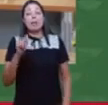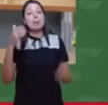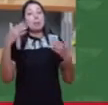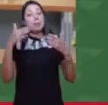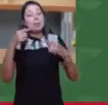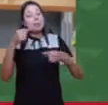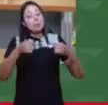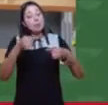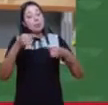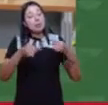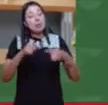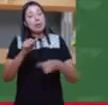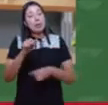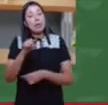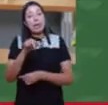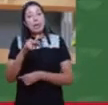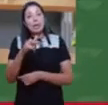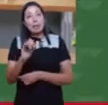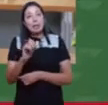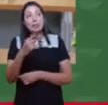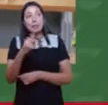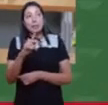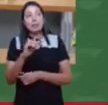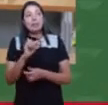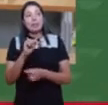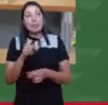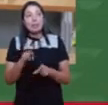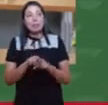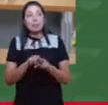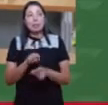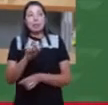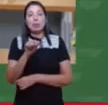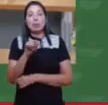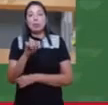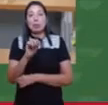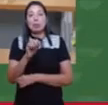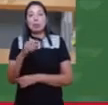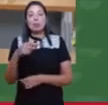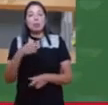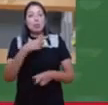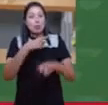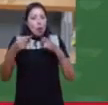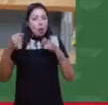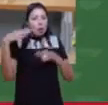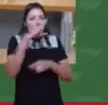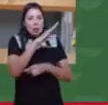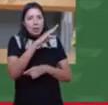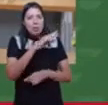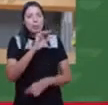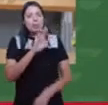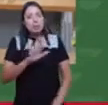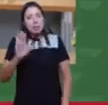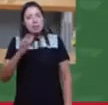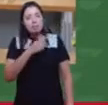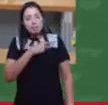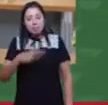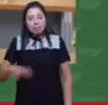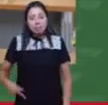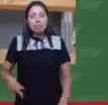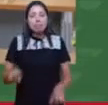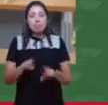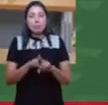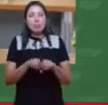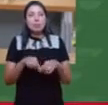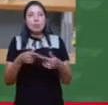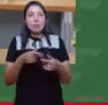pelo debate. Arlindo, aí eu tenho um xará teu, Arlindo, aqui. Arlindo Custódio, fora Bolsonaro, Lula presidente. E o Adilson Steffi, meu